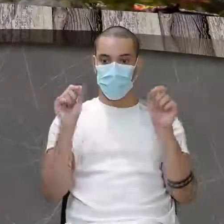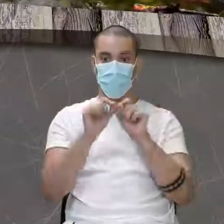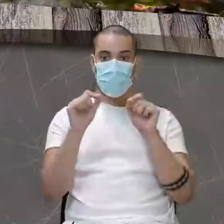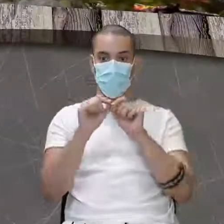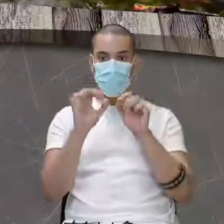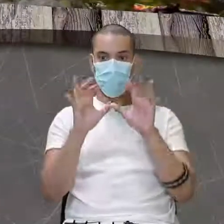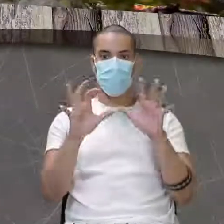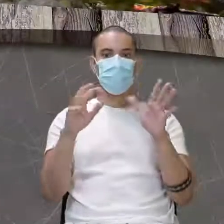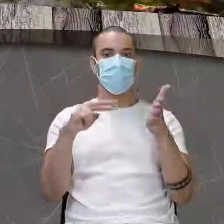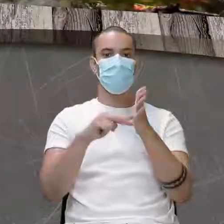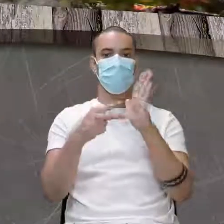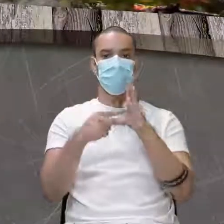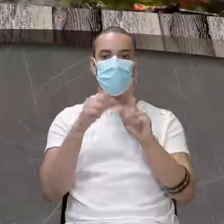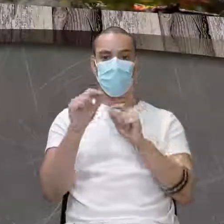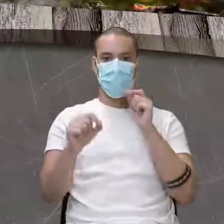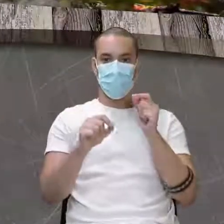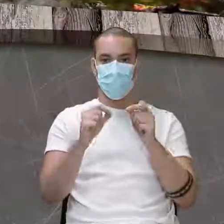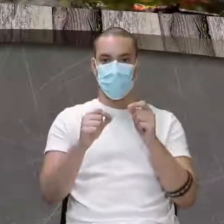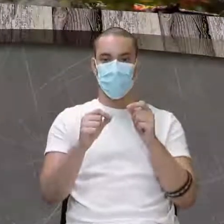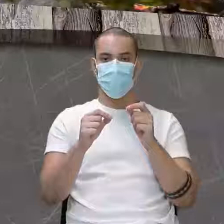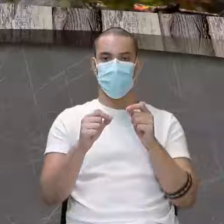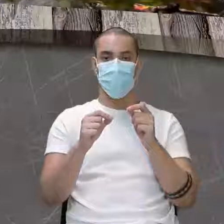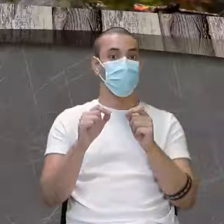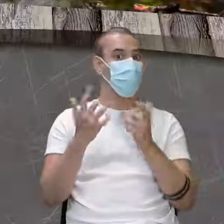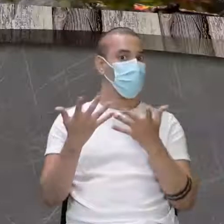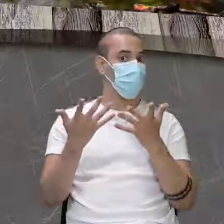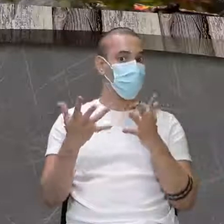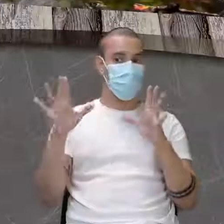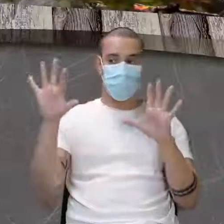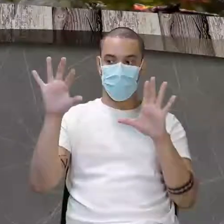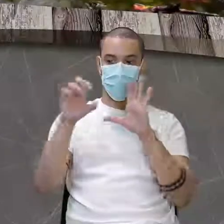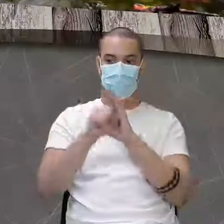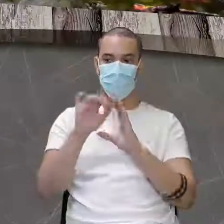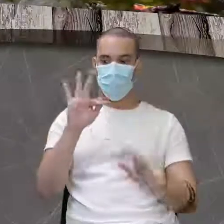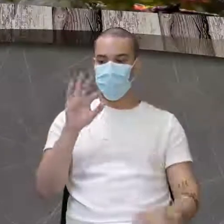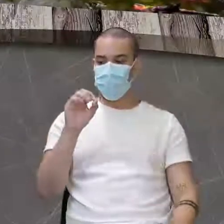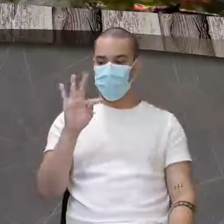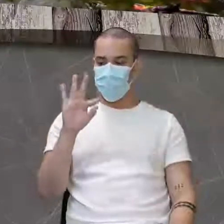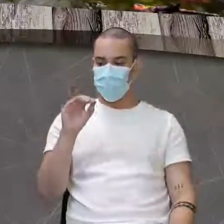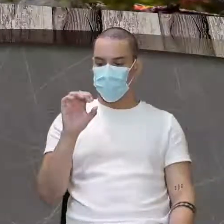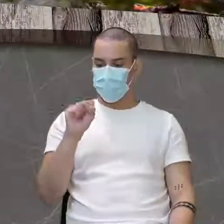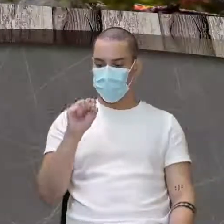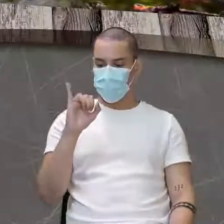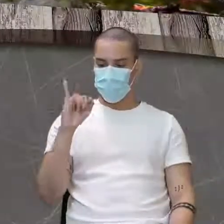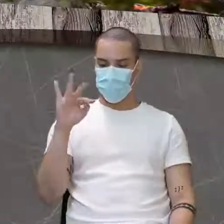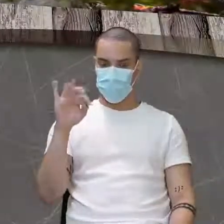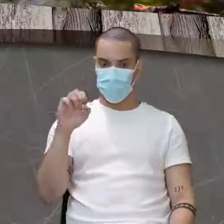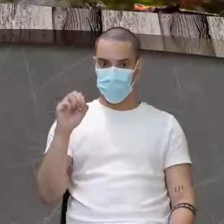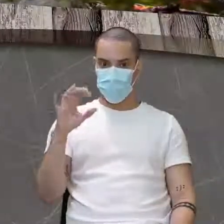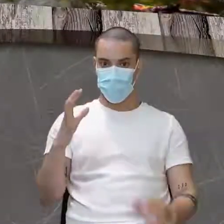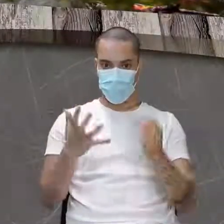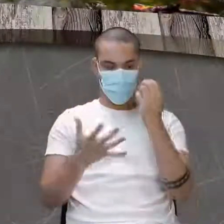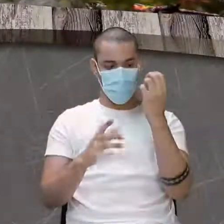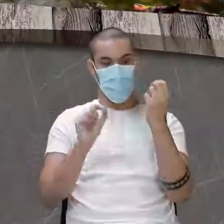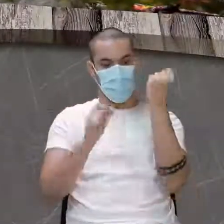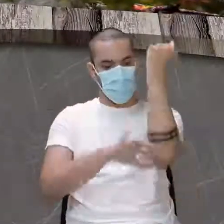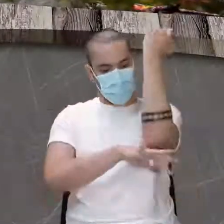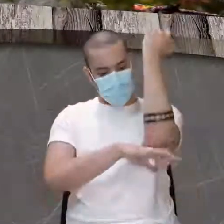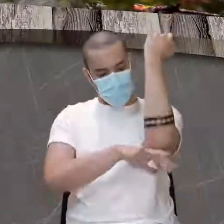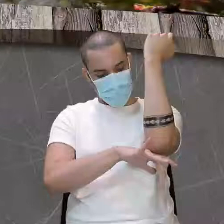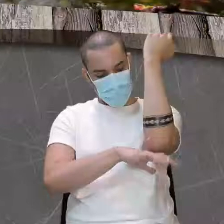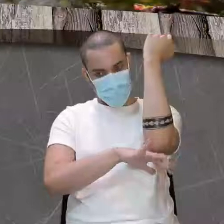plantinha faz isso, ela faz a fotossíntese, não é? Absorve a água, os sais minerais através das suas raízes. As minhas pernas agora são as raízes,